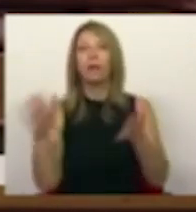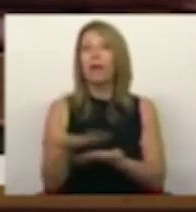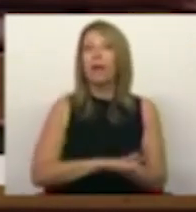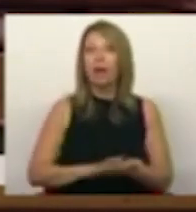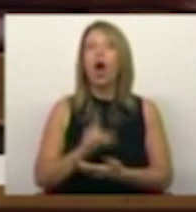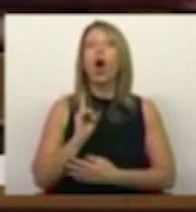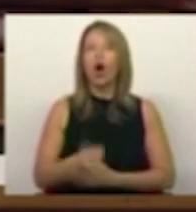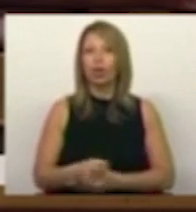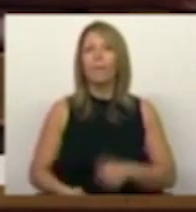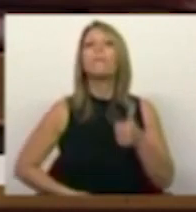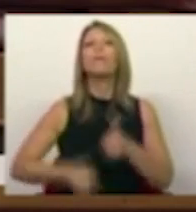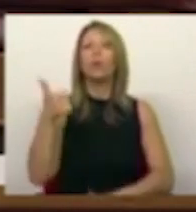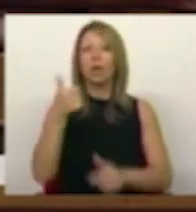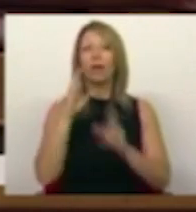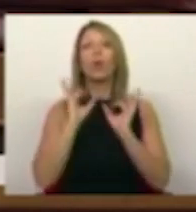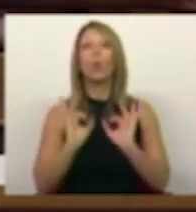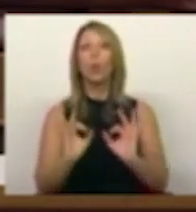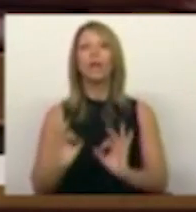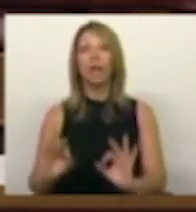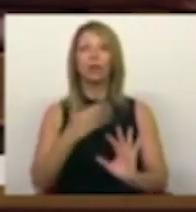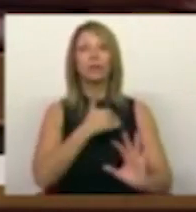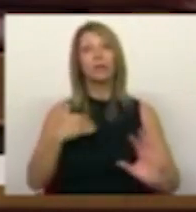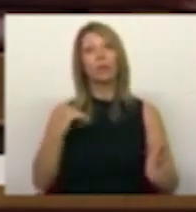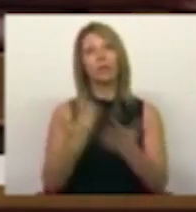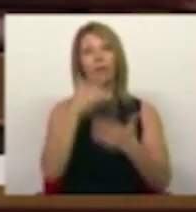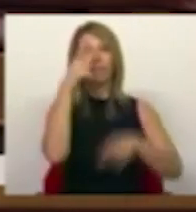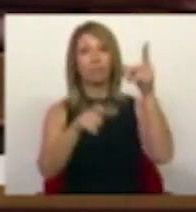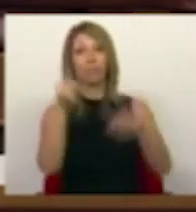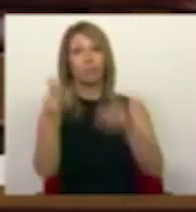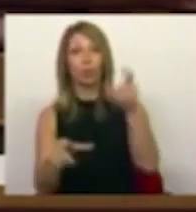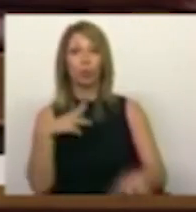de saúde prestados aos cidadãos. A